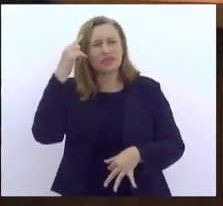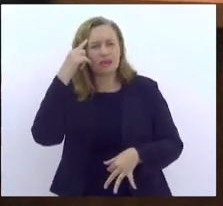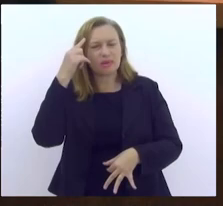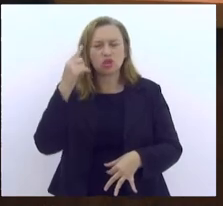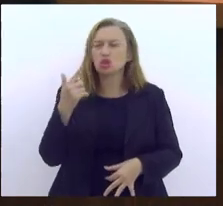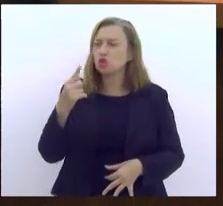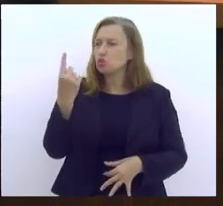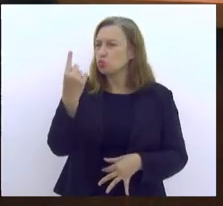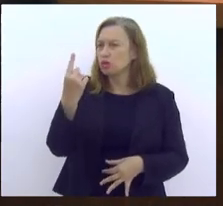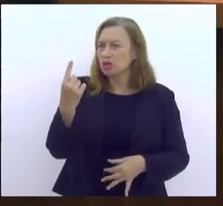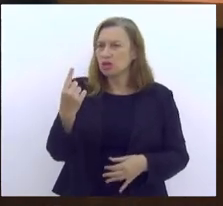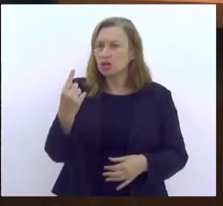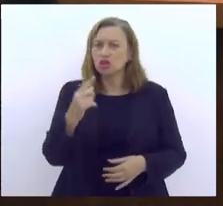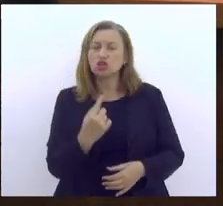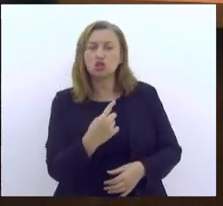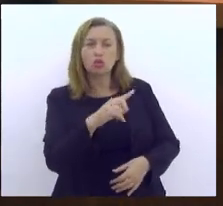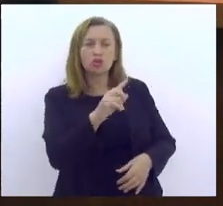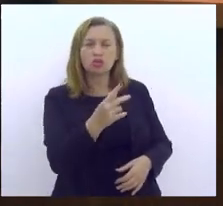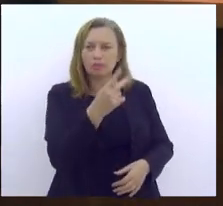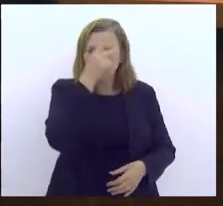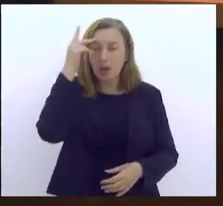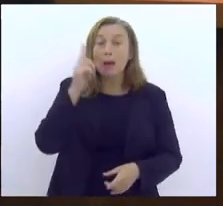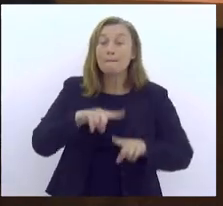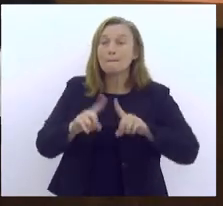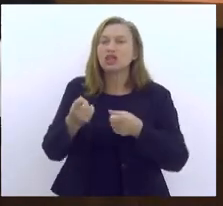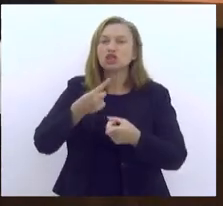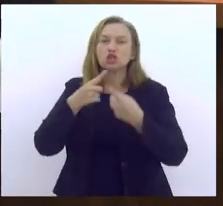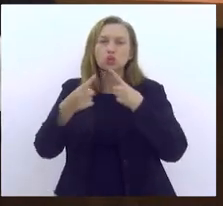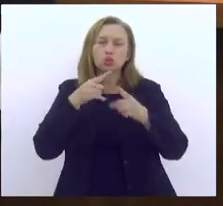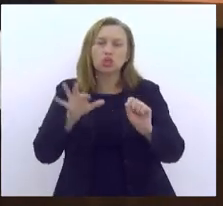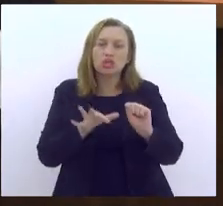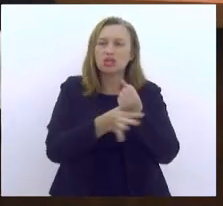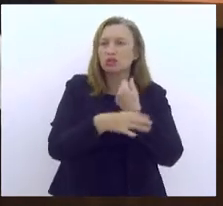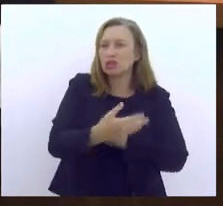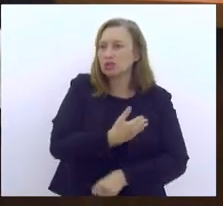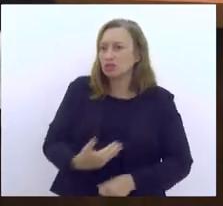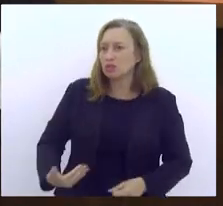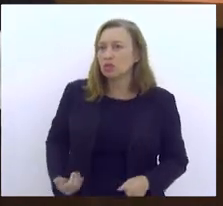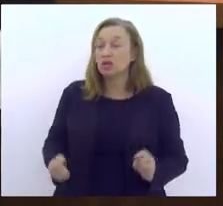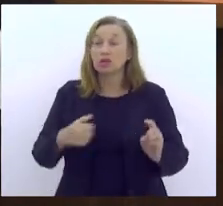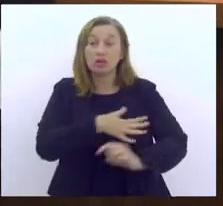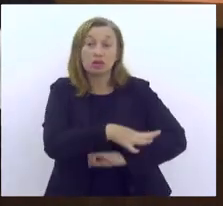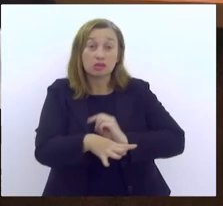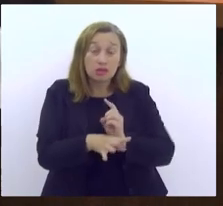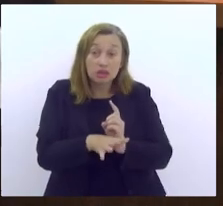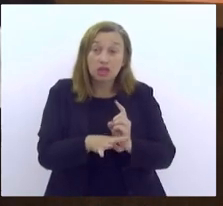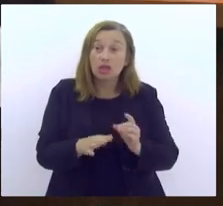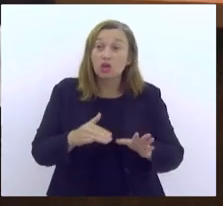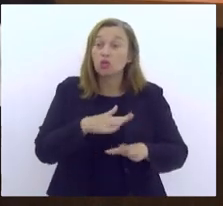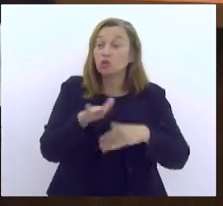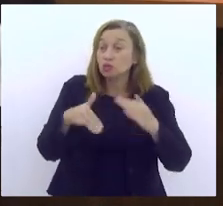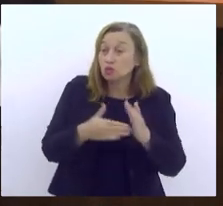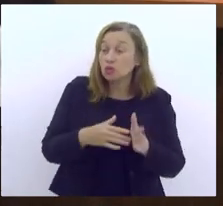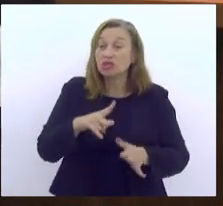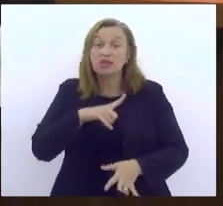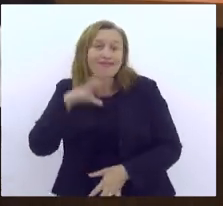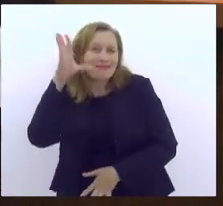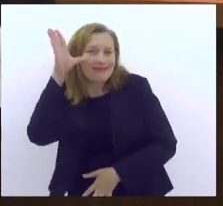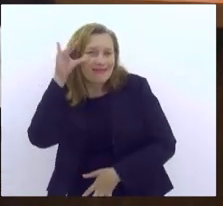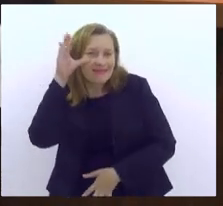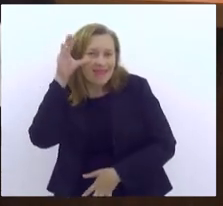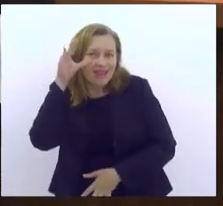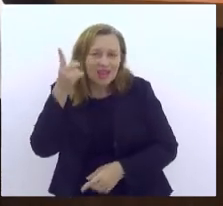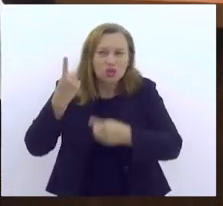outro, mas com transparência discutiria segurança pública na nossa sociedade com aqueles e aquelas que têm interesse